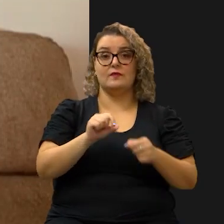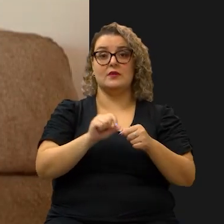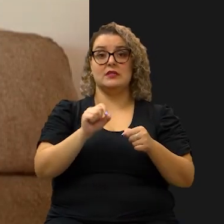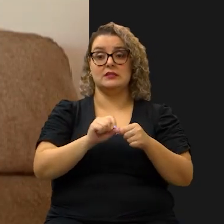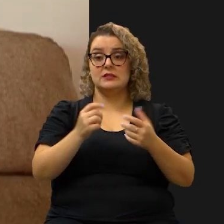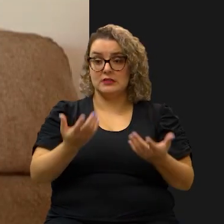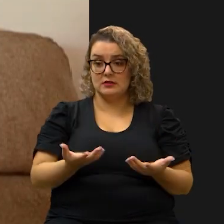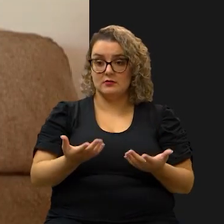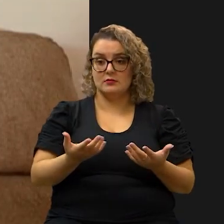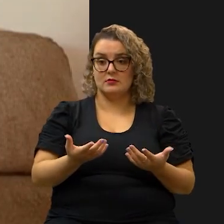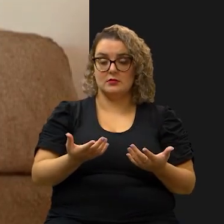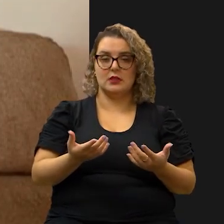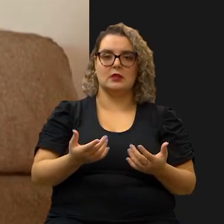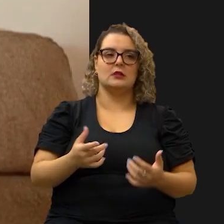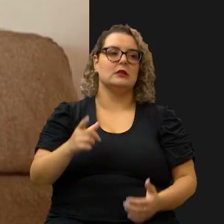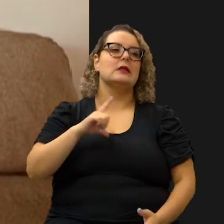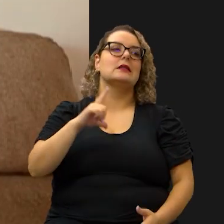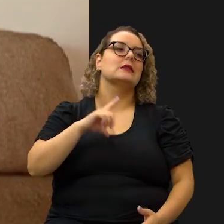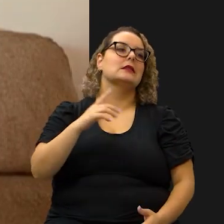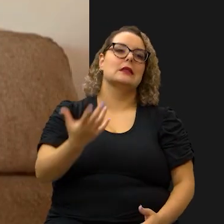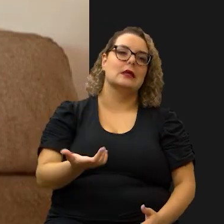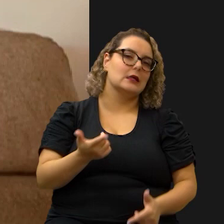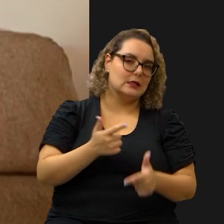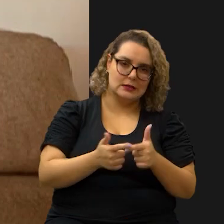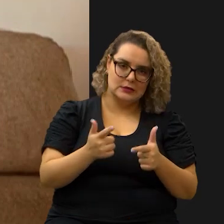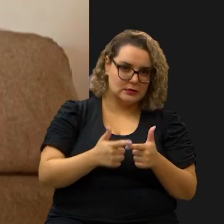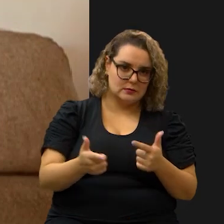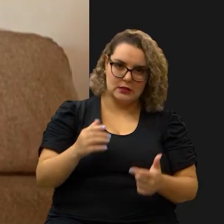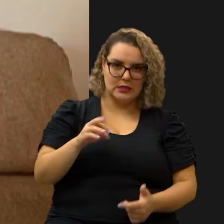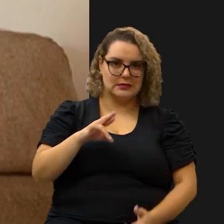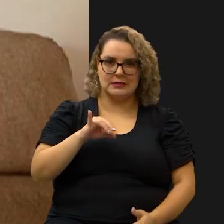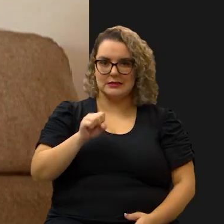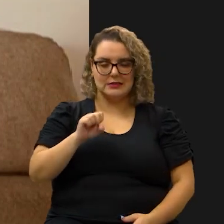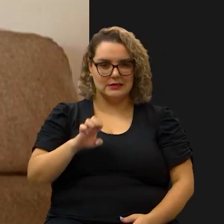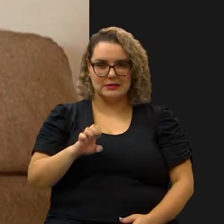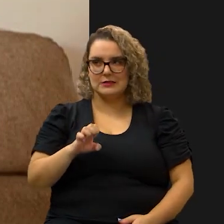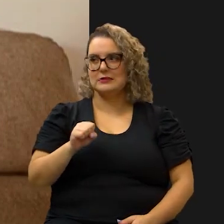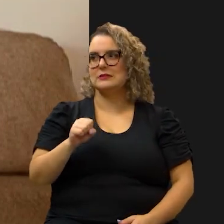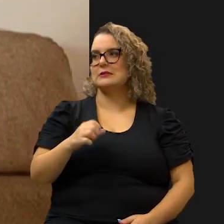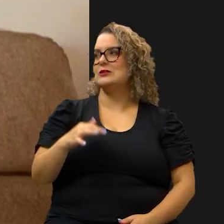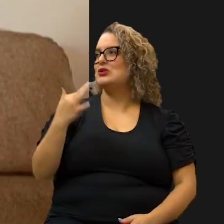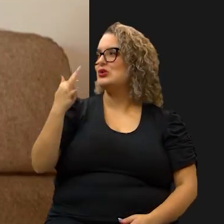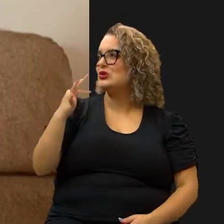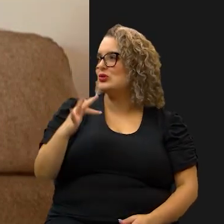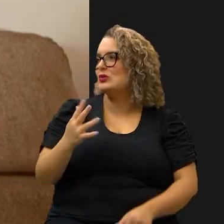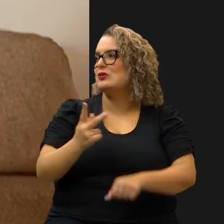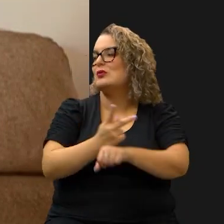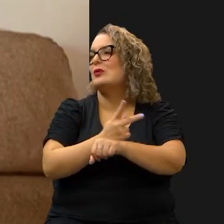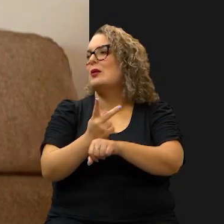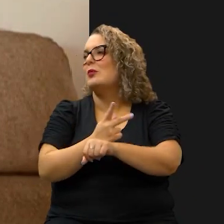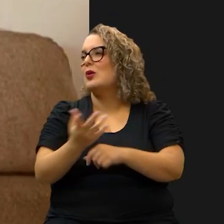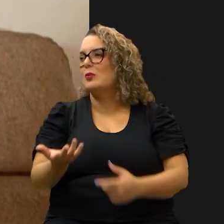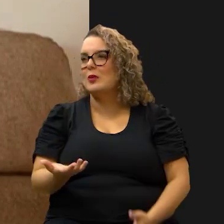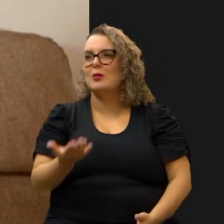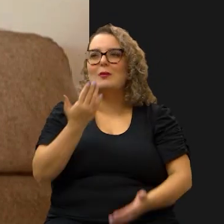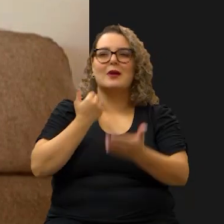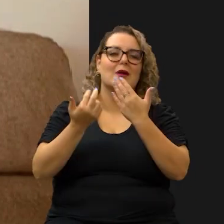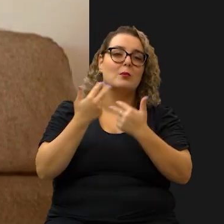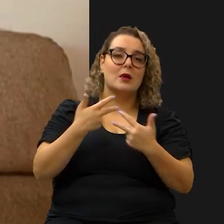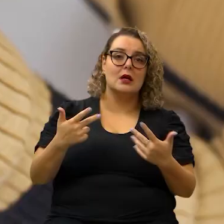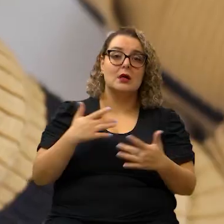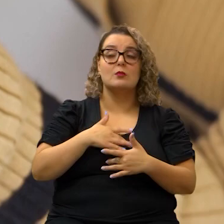podem fazer com que ele se exponha, né, às crises de dor. Ele vai procurar, assim, ter